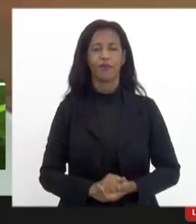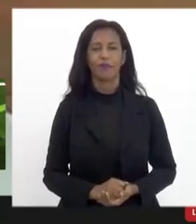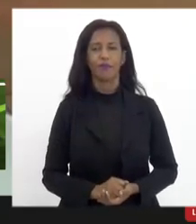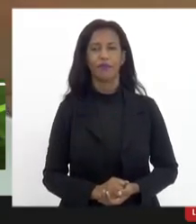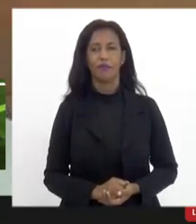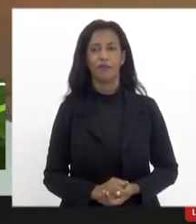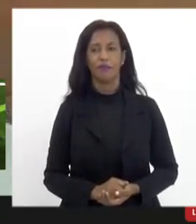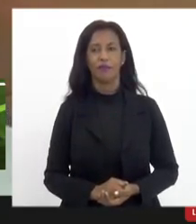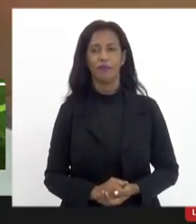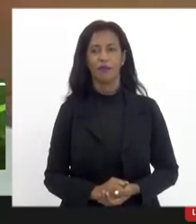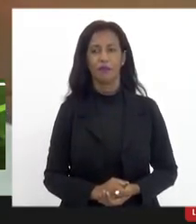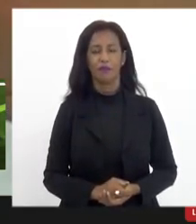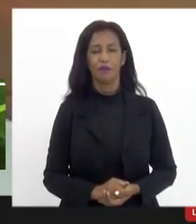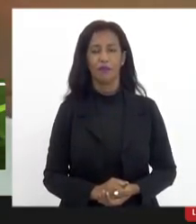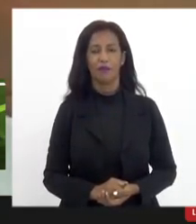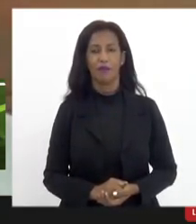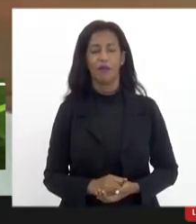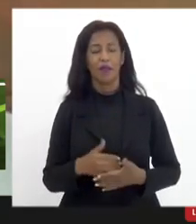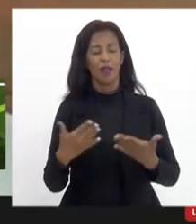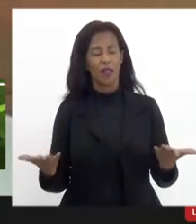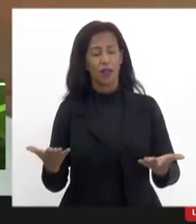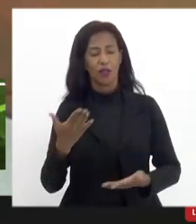Então, a gente queria reivindicar